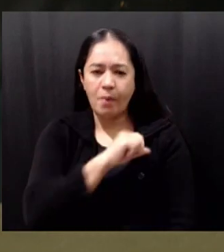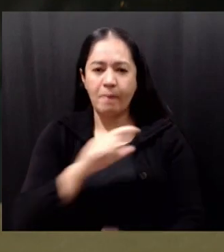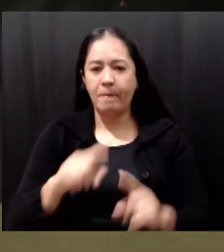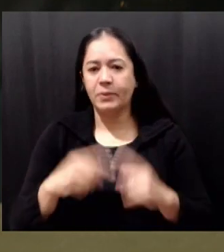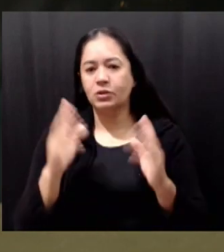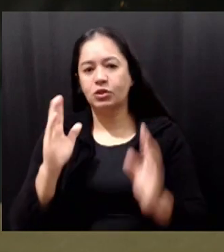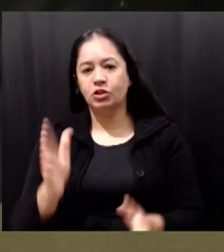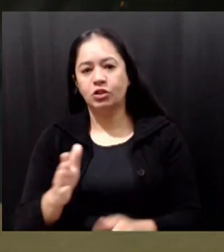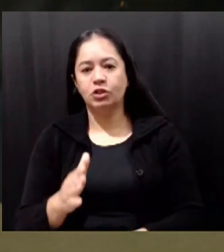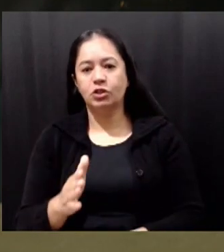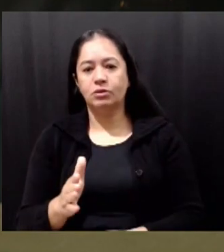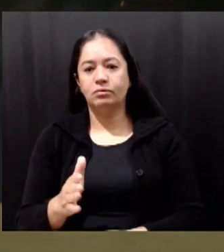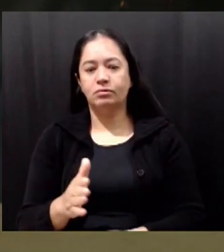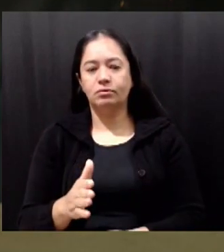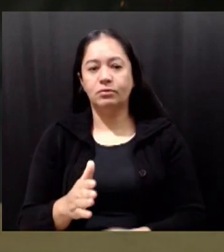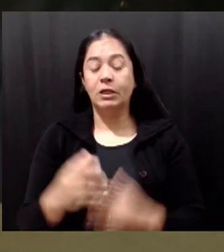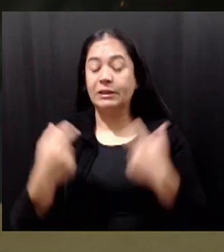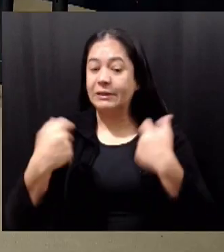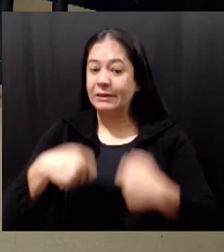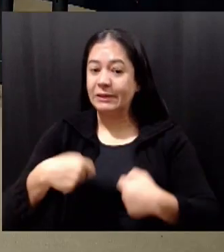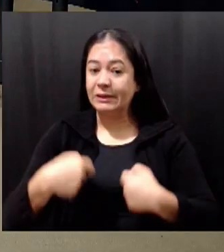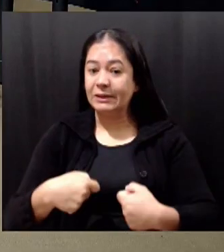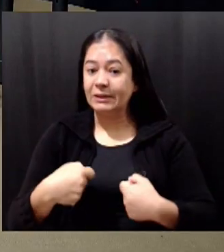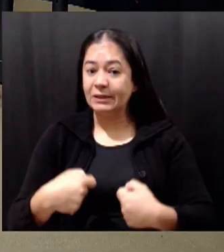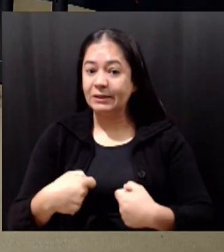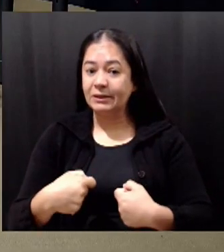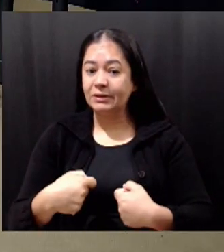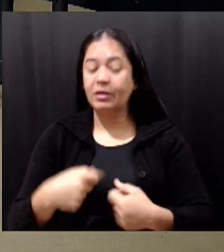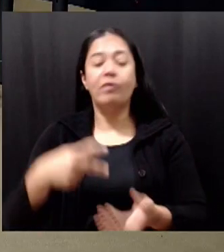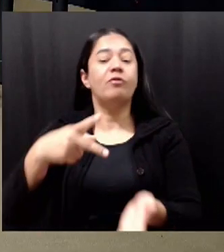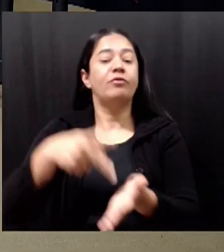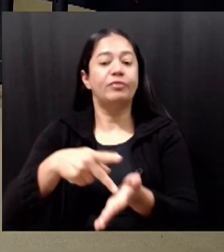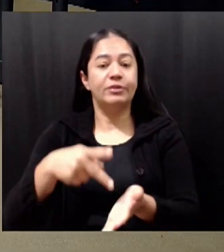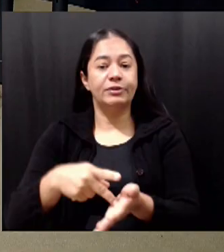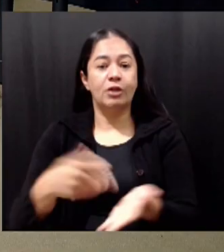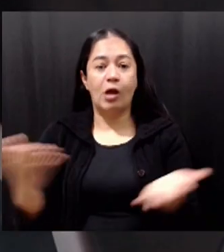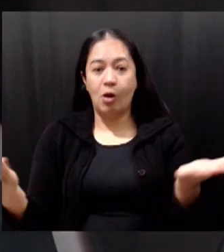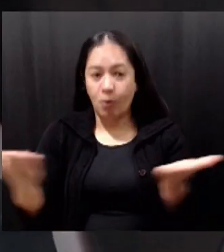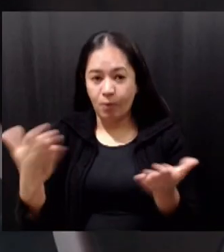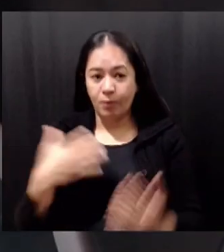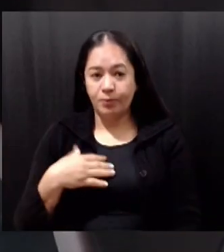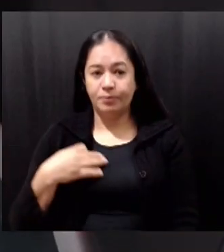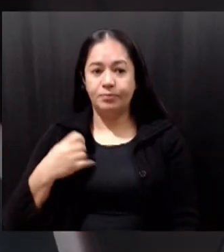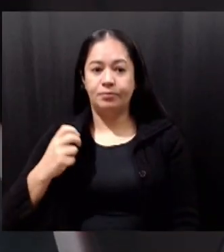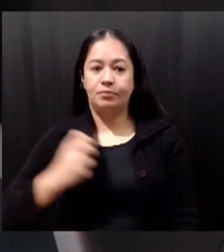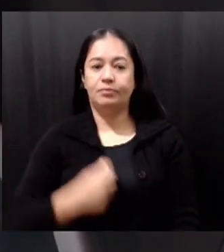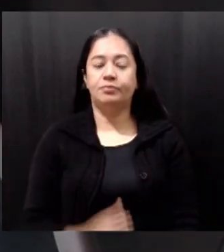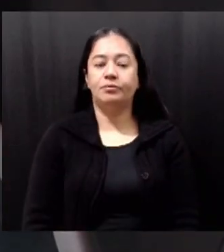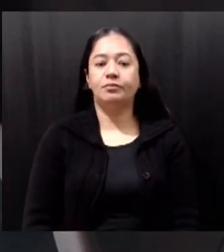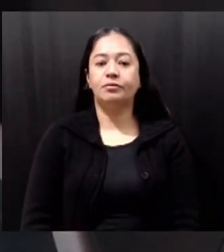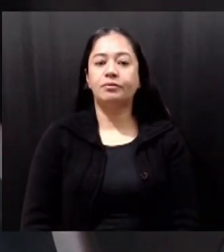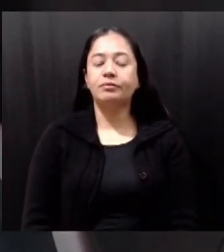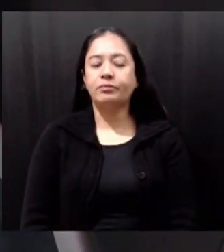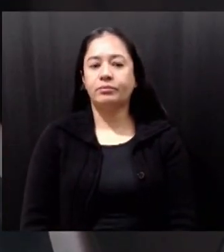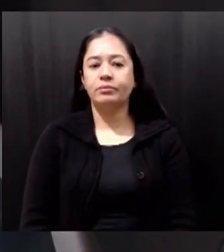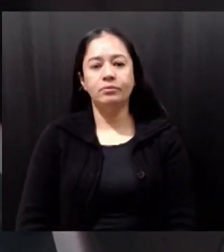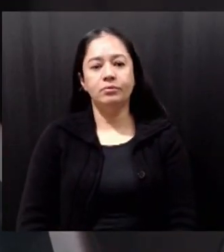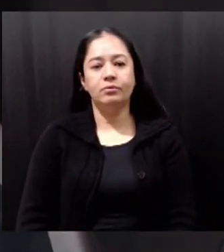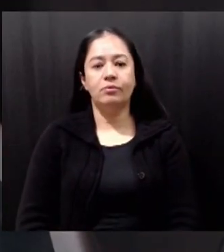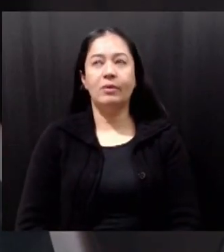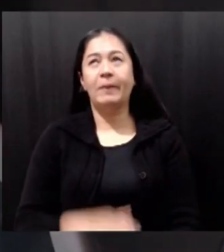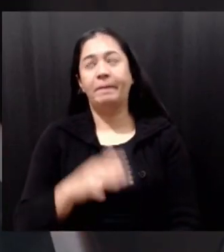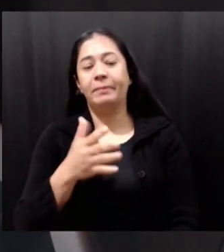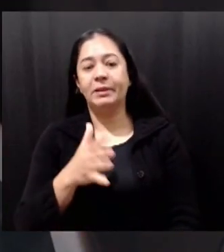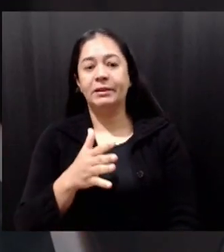uma necessidade real nos tempos atuais? Eu diria, Rúbia, que é mais do que uma tendência, é